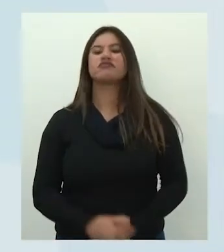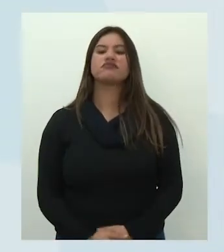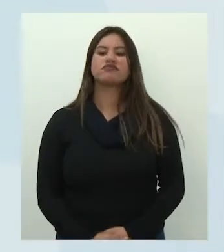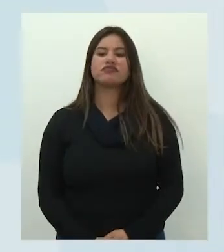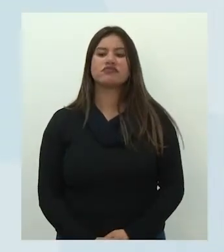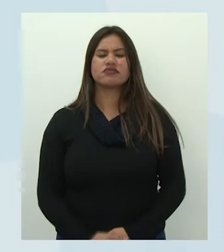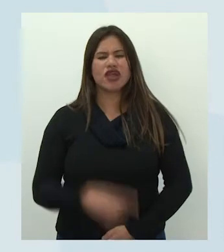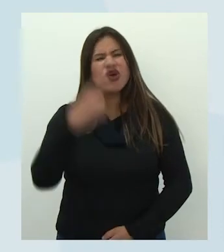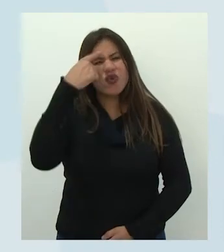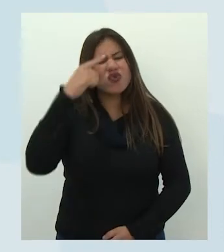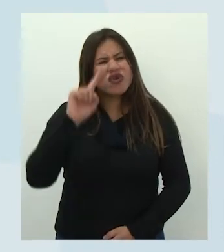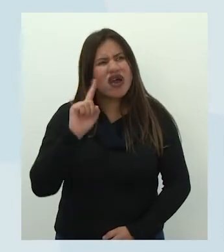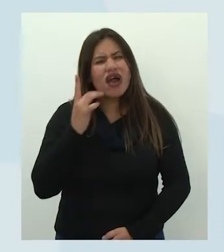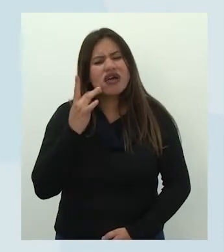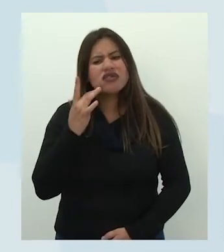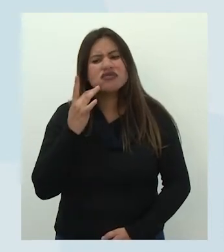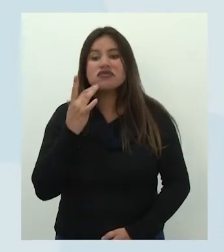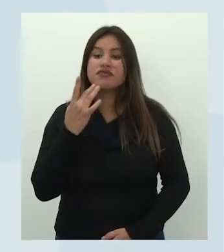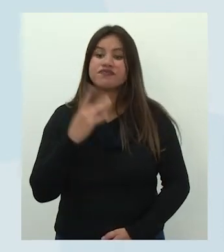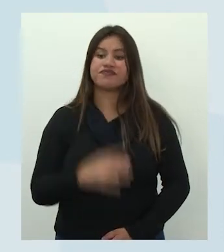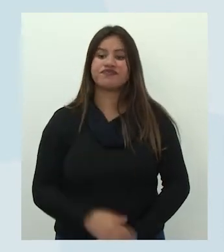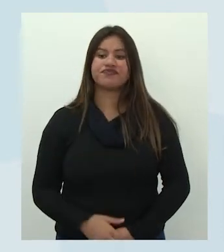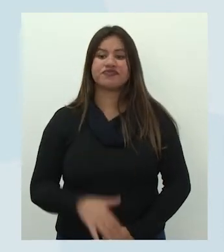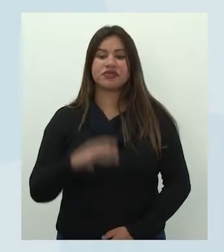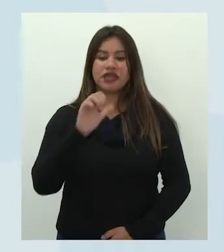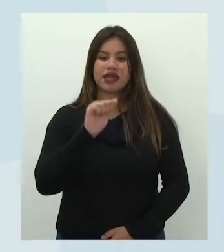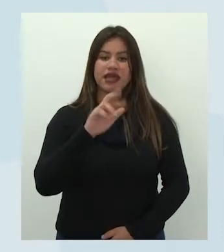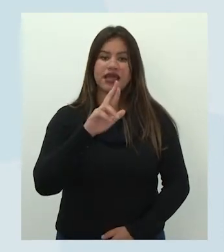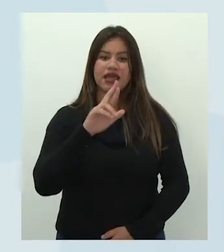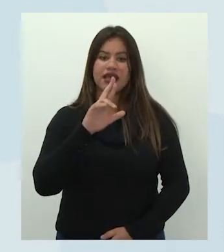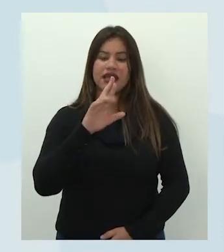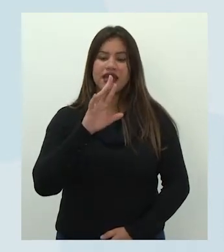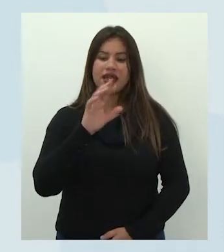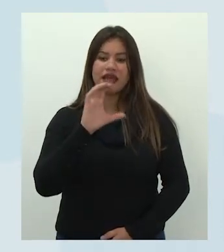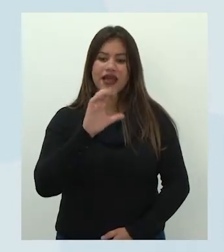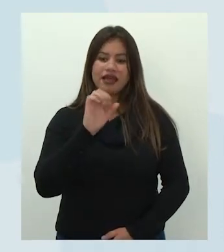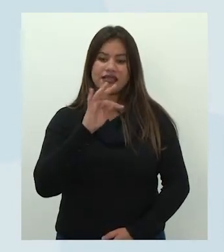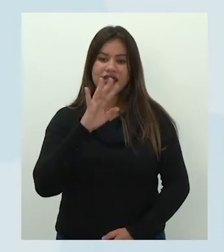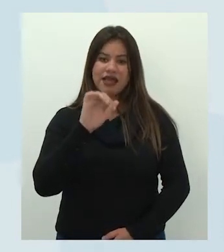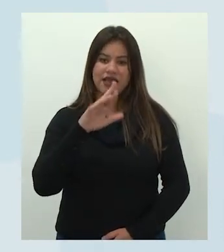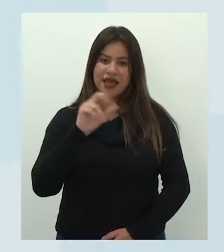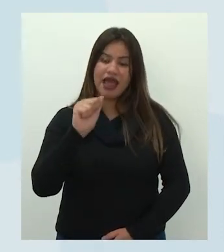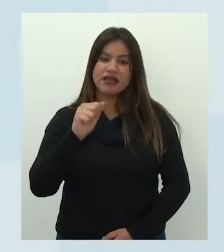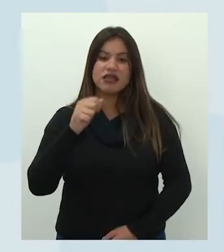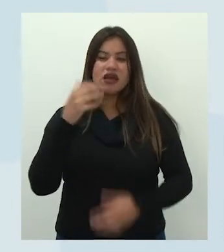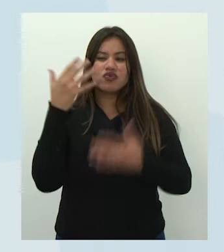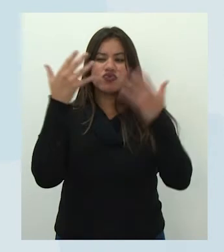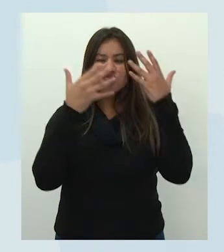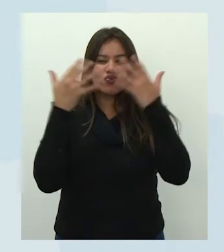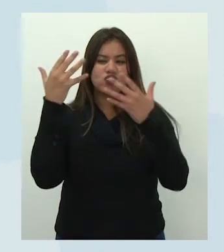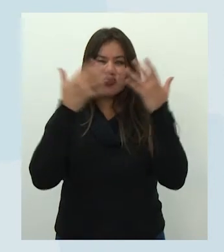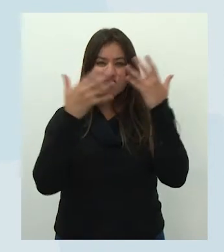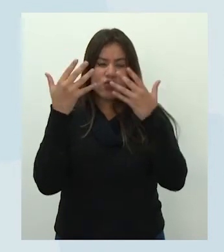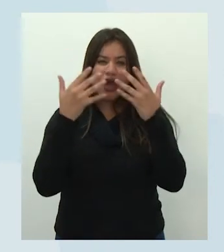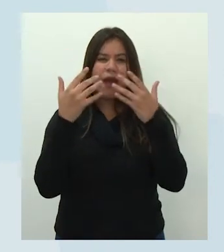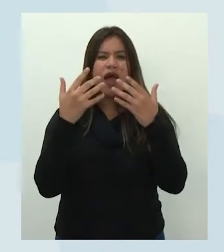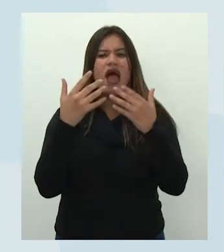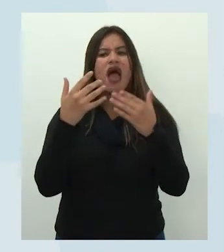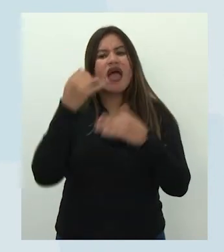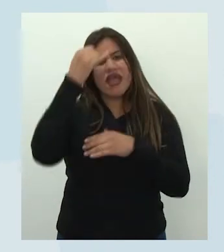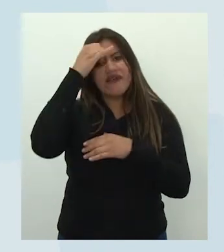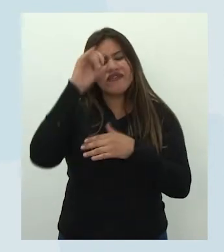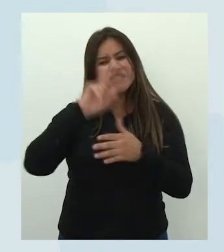que é o último? Operar catarata previne queda? Sim, porque a catarata atrapalha demais a visão.